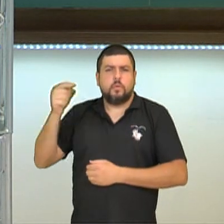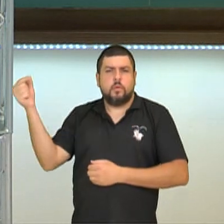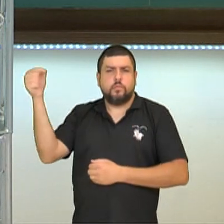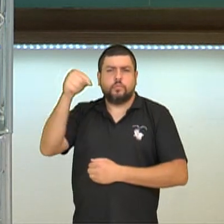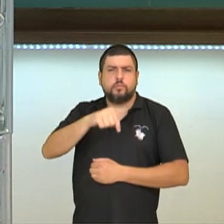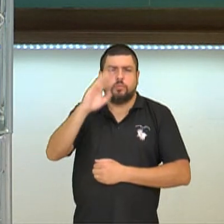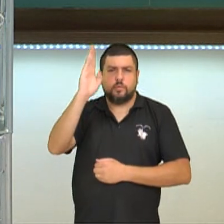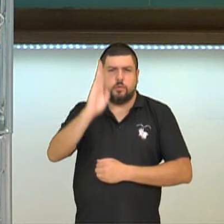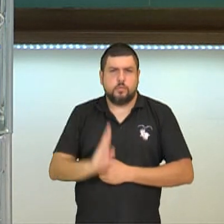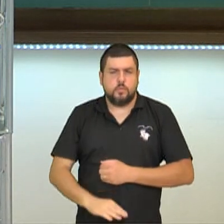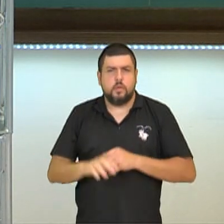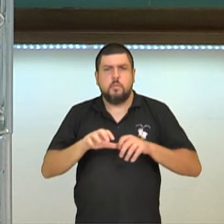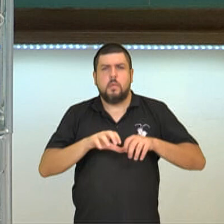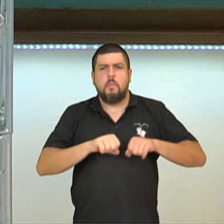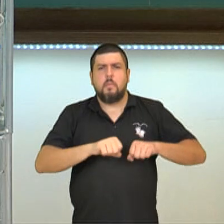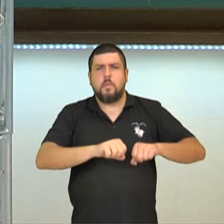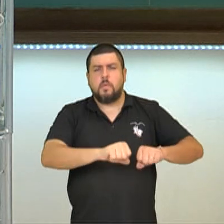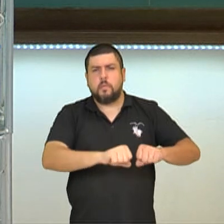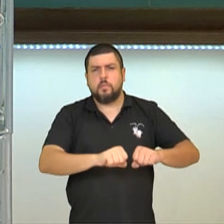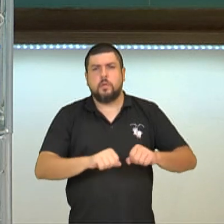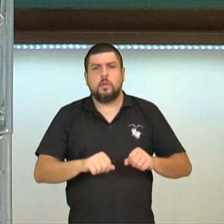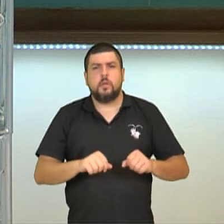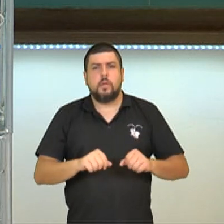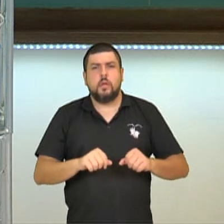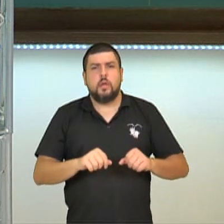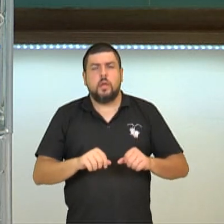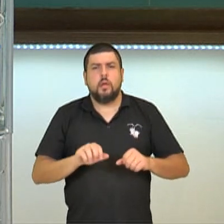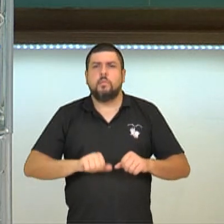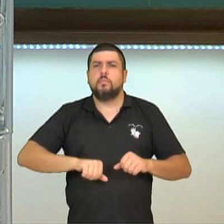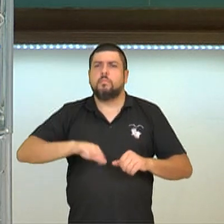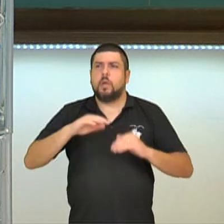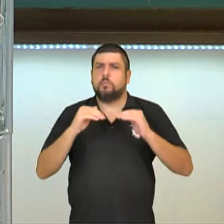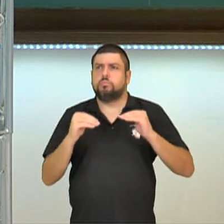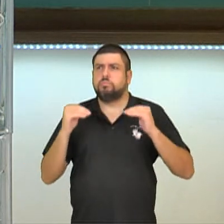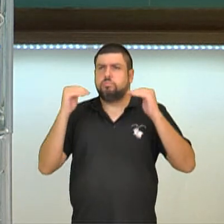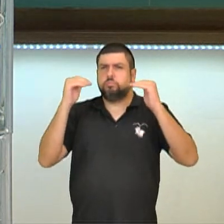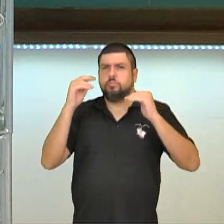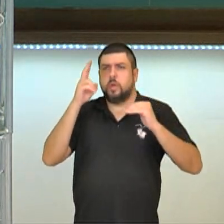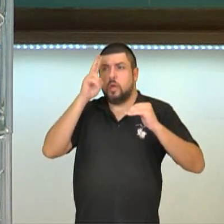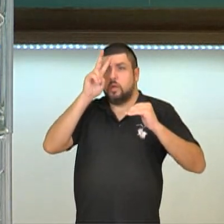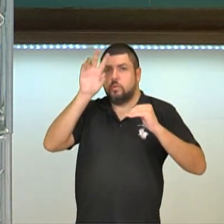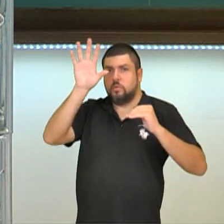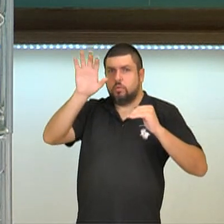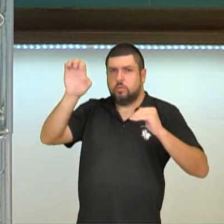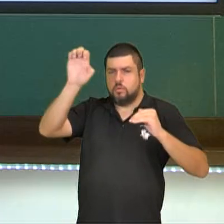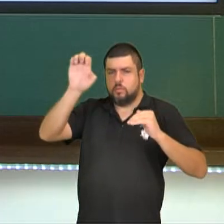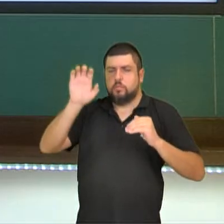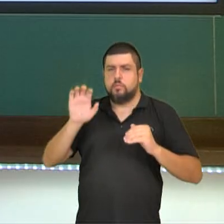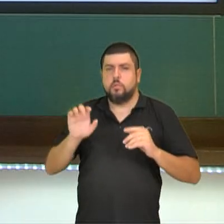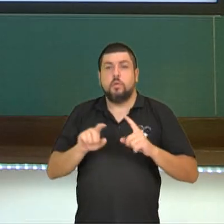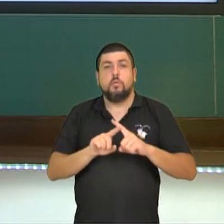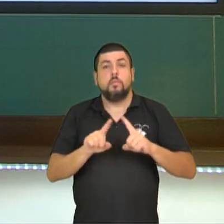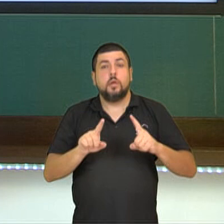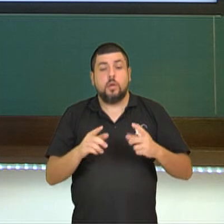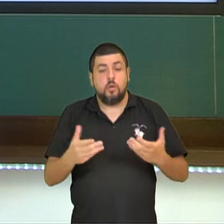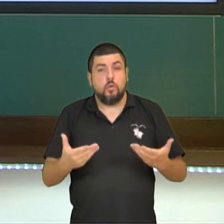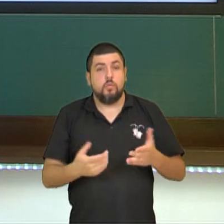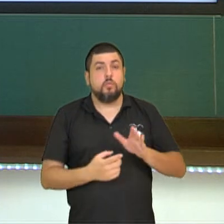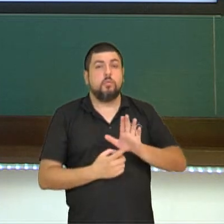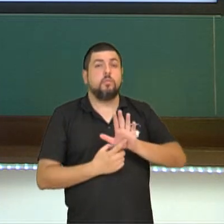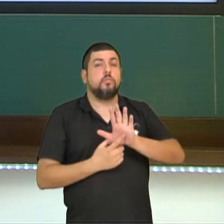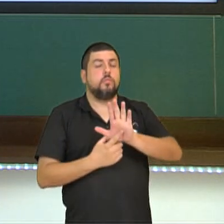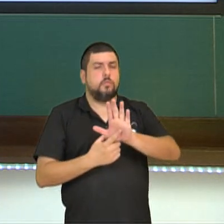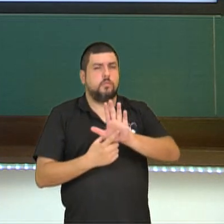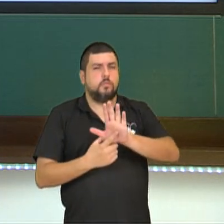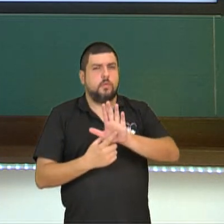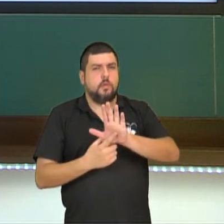colocando num patamar mais elevado a história europeia. O que nós estamos fazendo hoje é mostrar para vocês que, além do